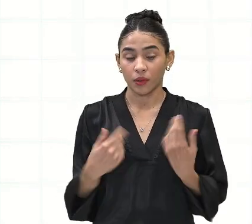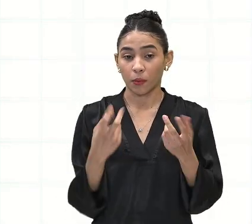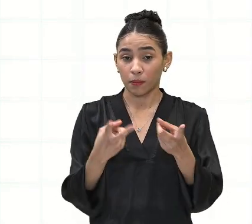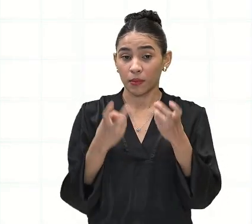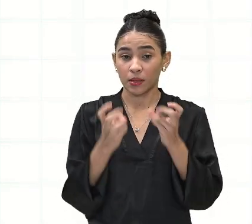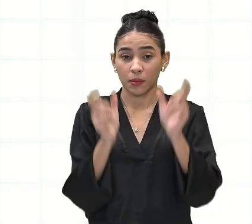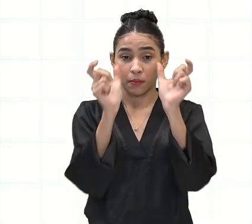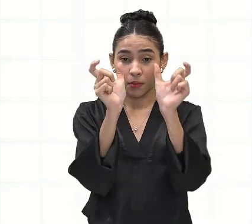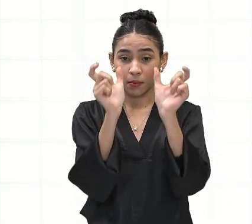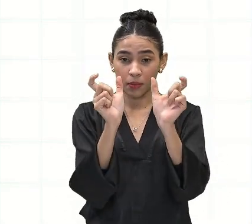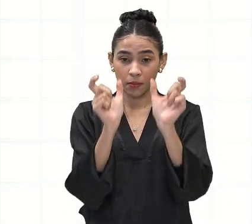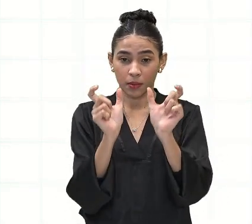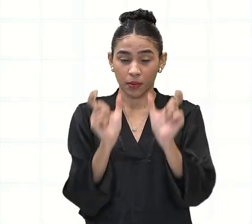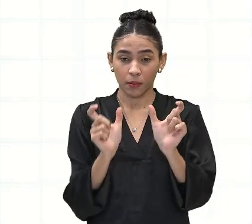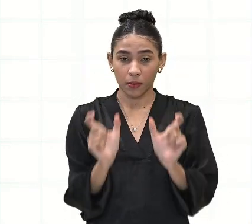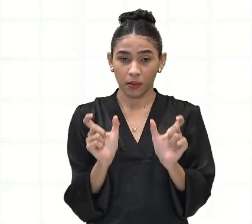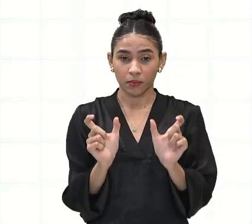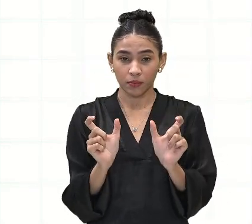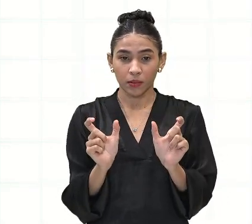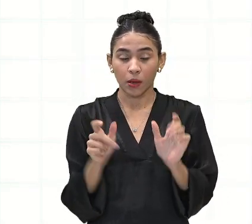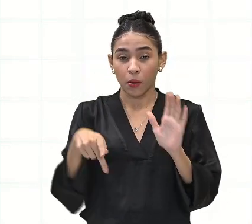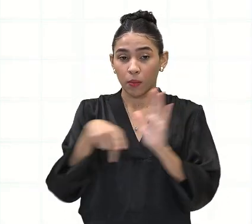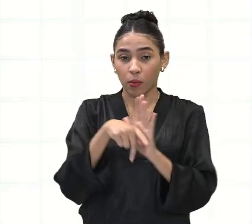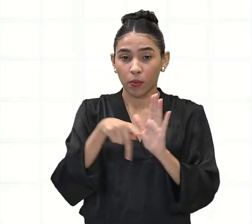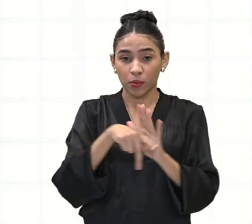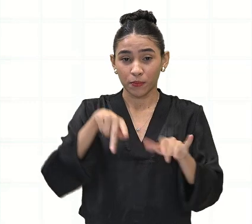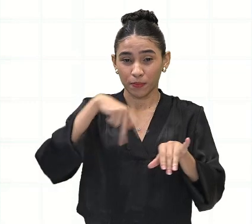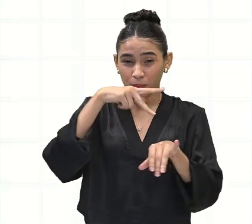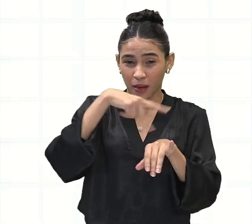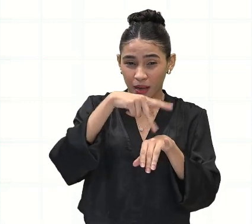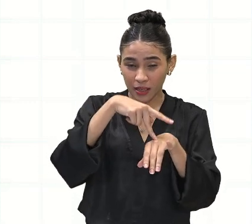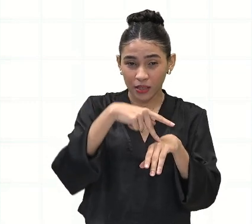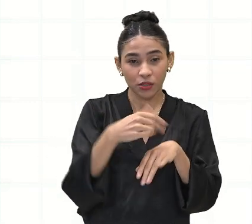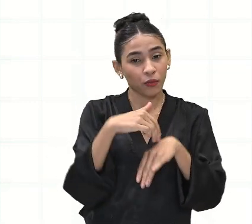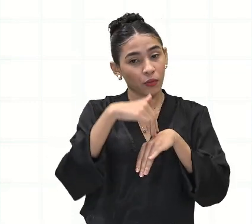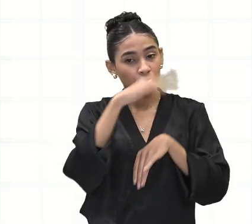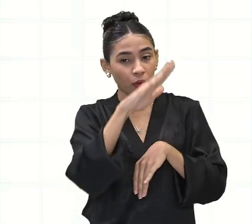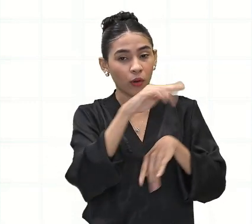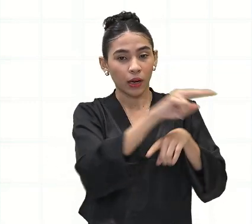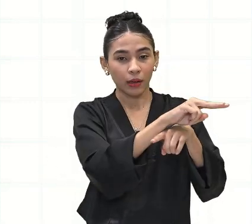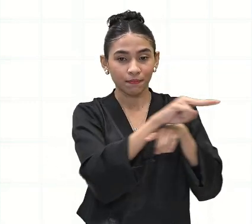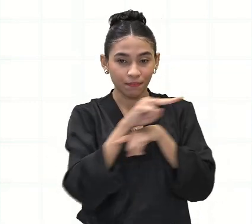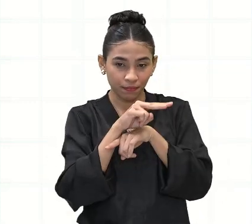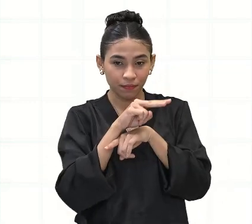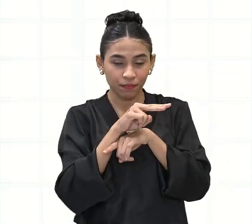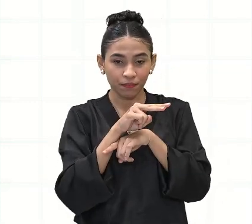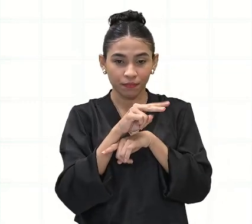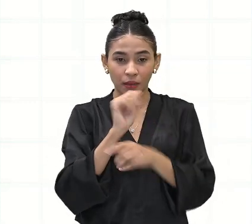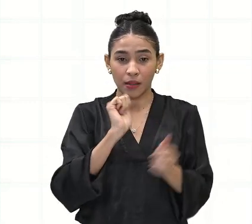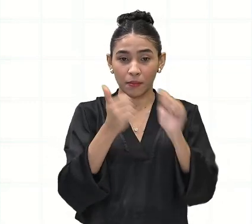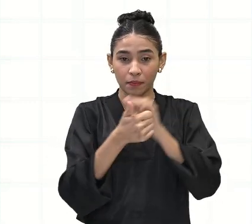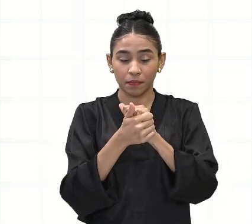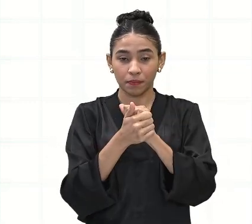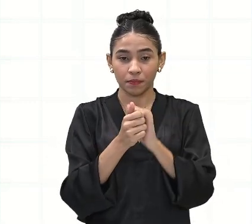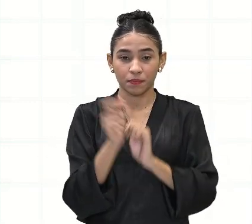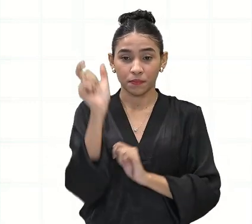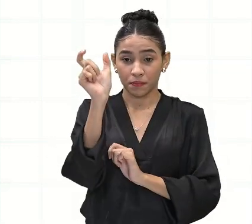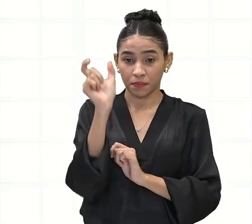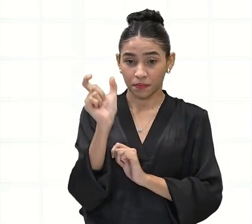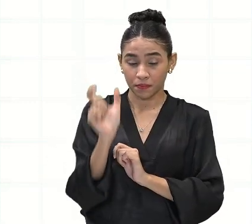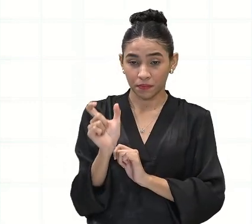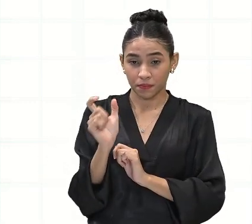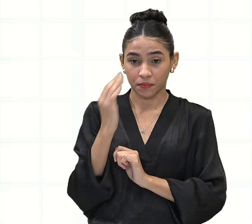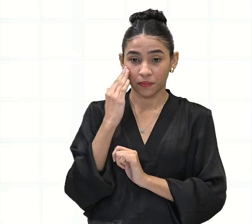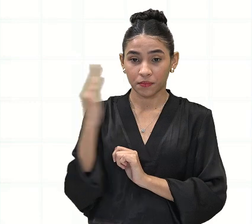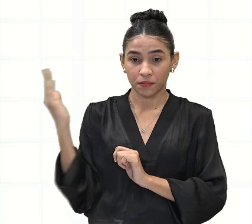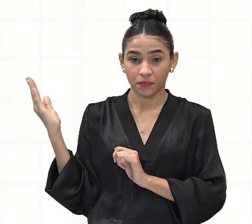comércio eletrônico, delete, deletar, drink, drink, stress, stress, scanner, scanner, escanear,